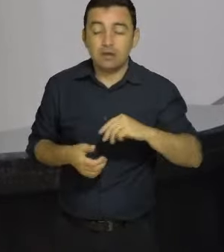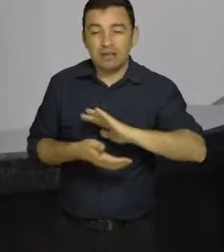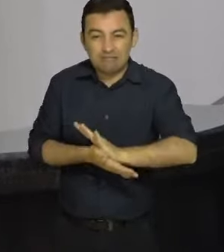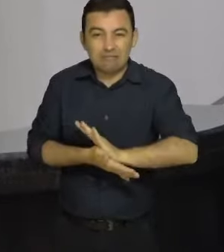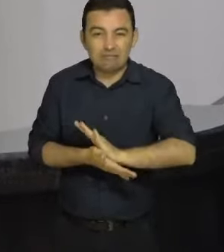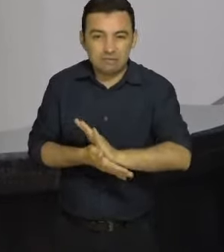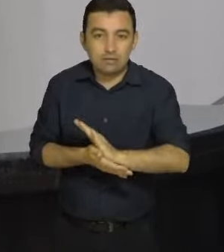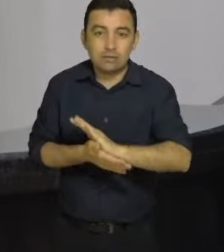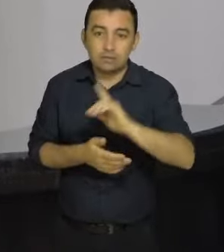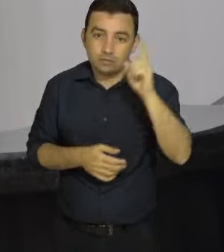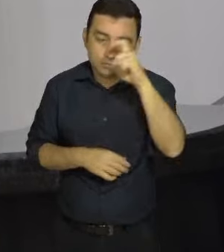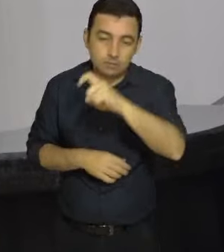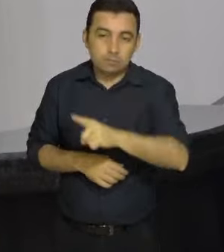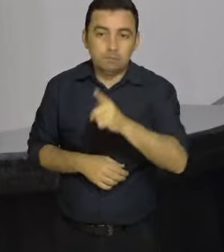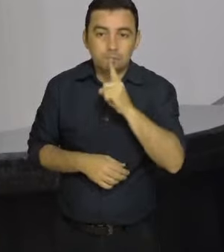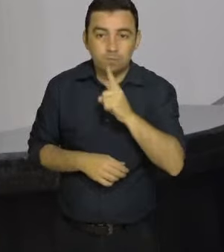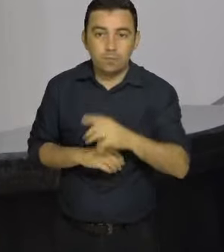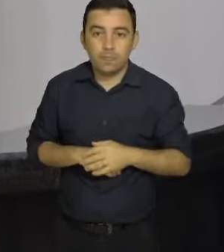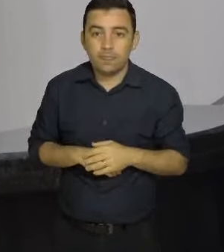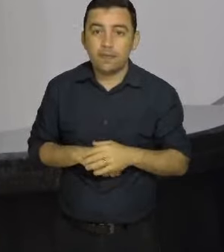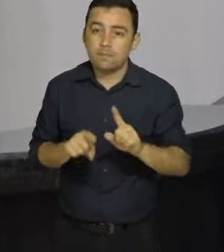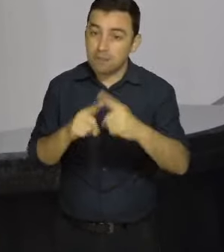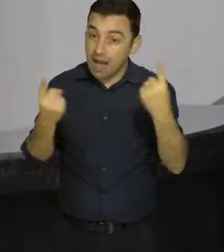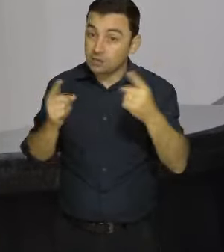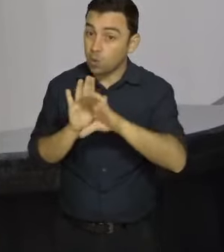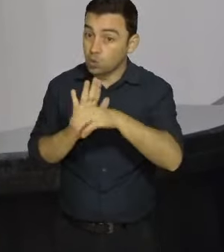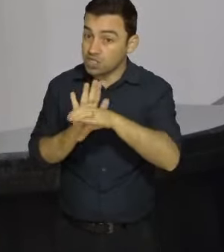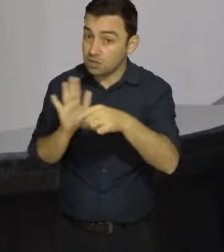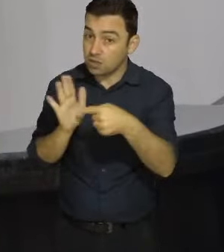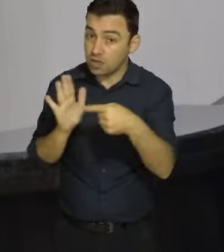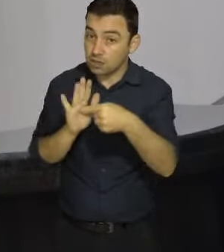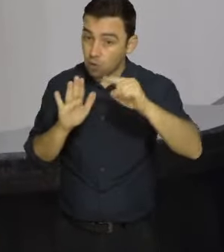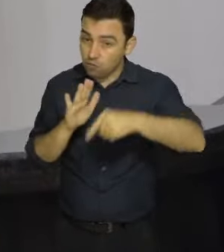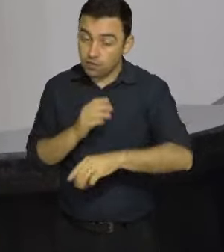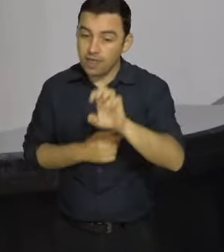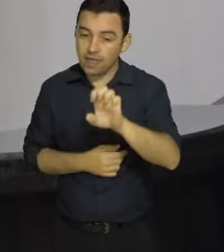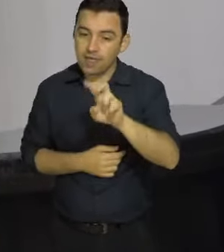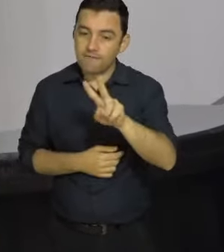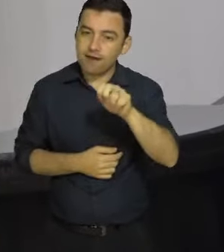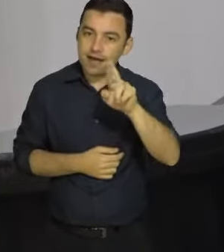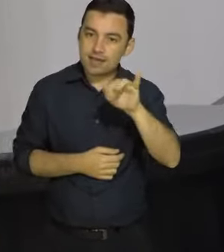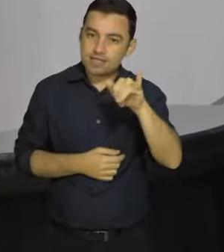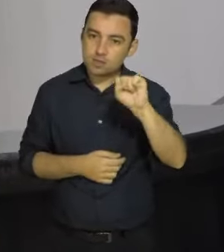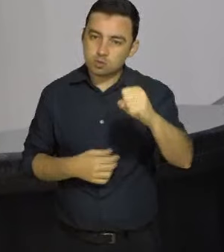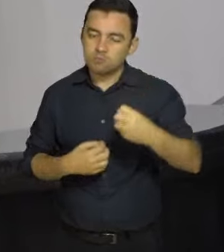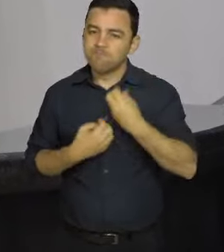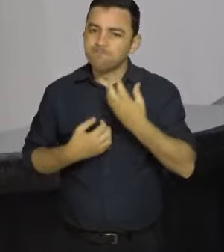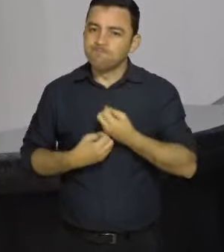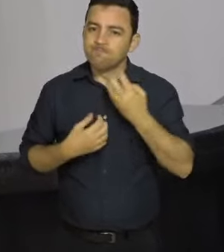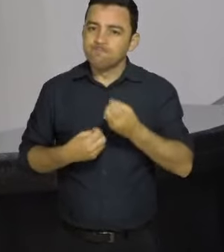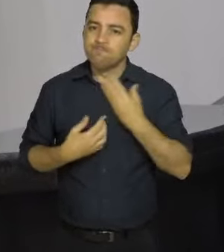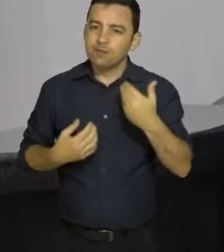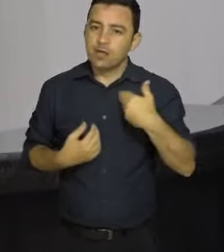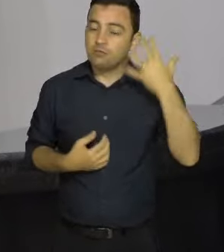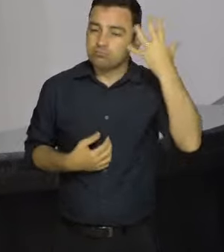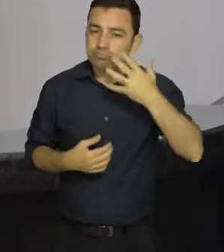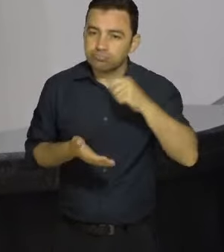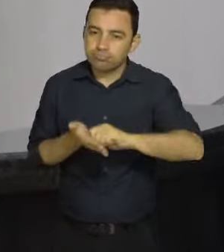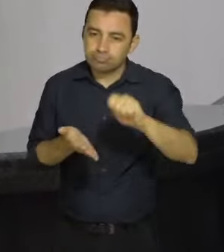e silenciamento. Mas esse conceito tão potente de Evaristo me inspirou para uma fala